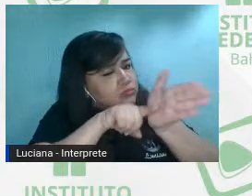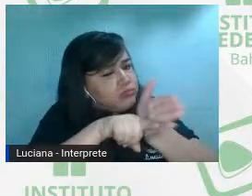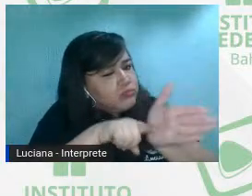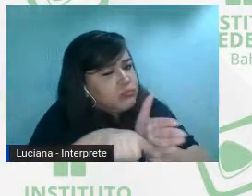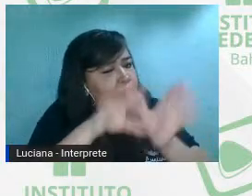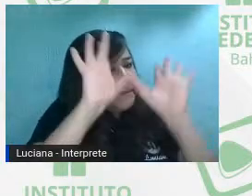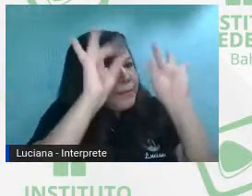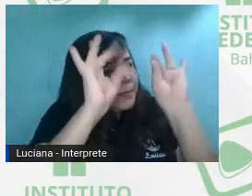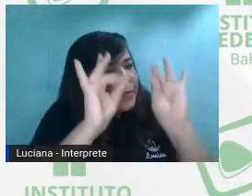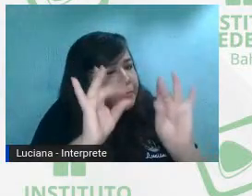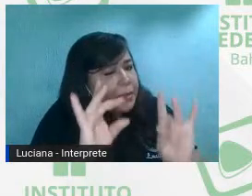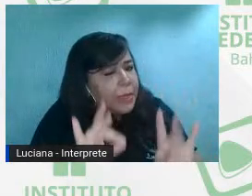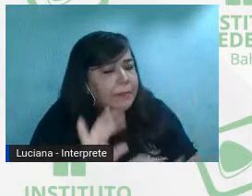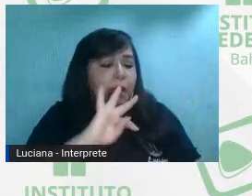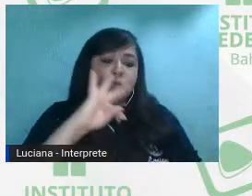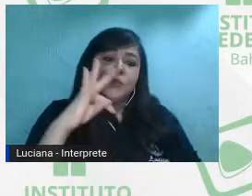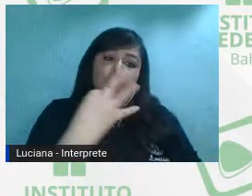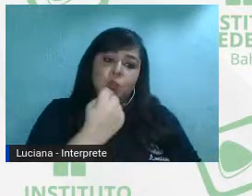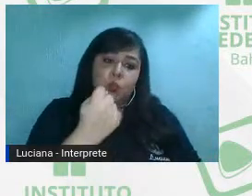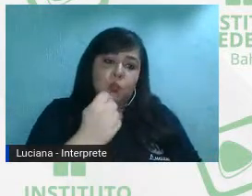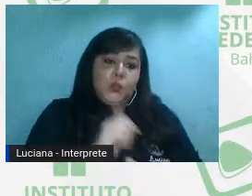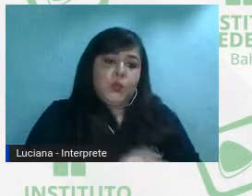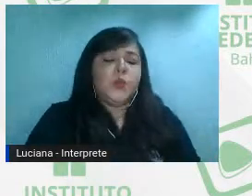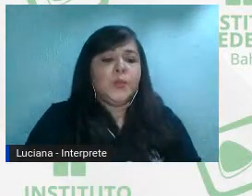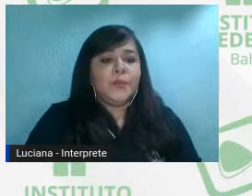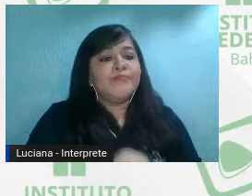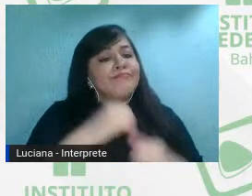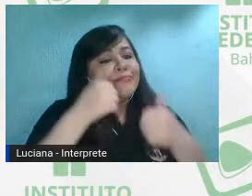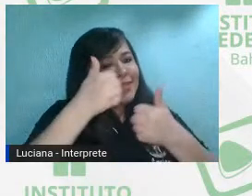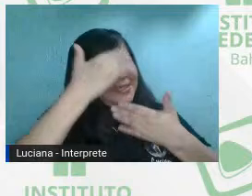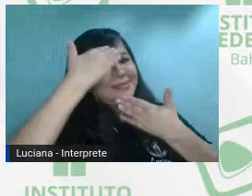Ah, entendi. Obrigada.